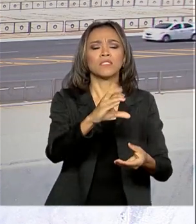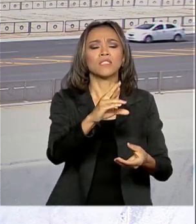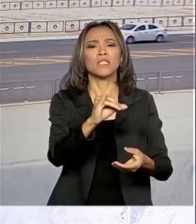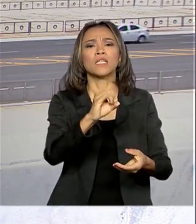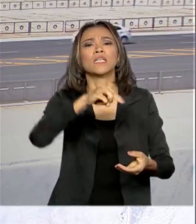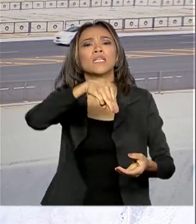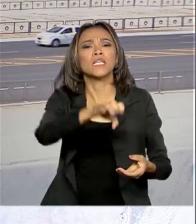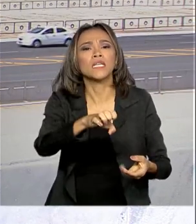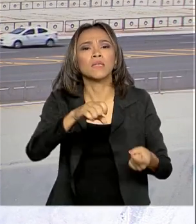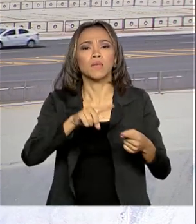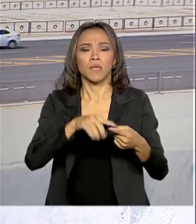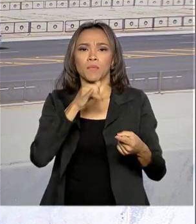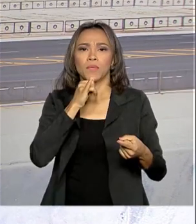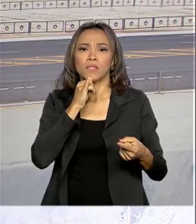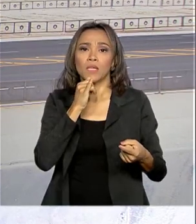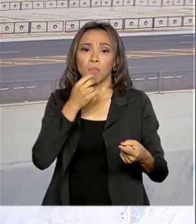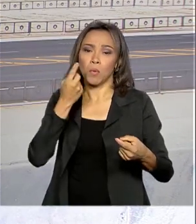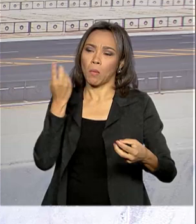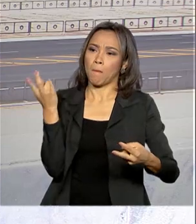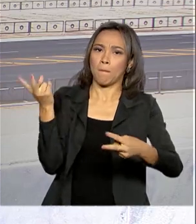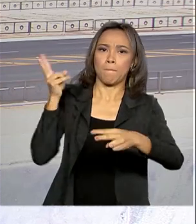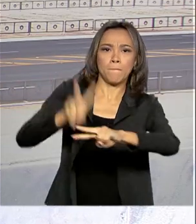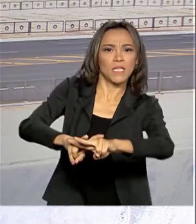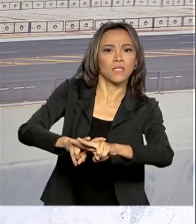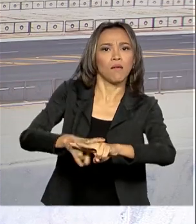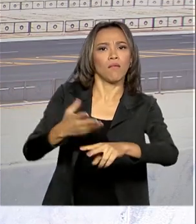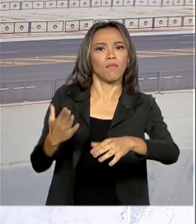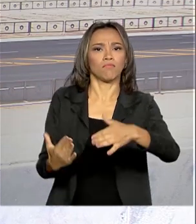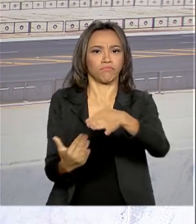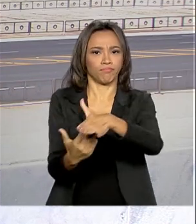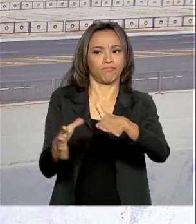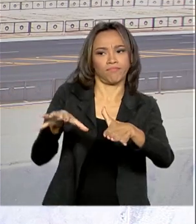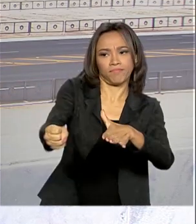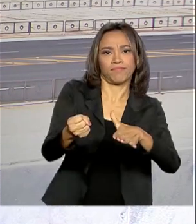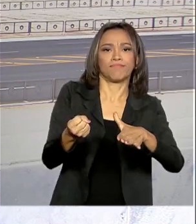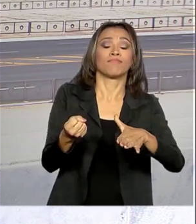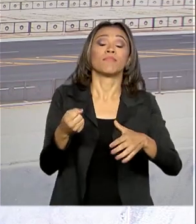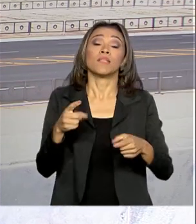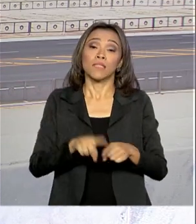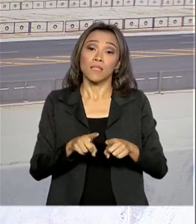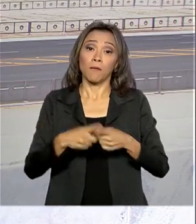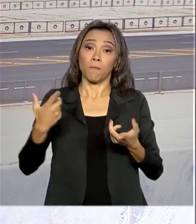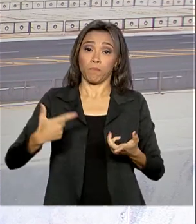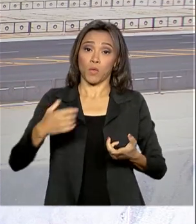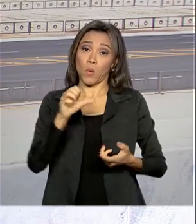de quebra de sigilos ou prisões preventivas. O presidente do STF,